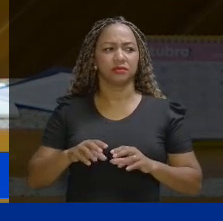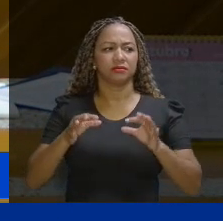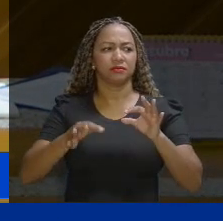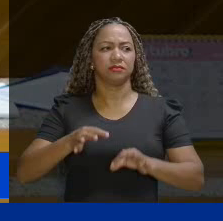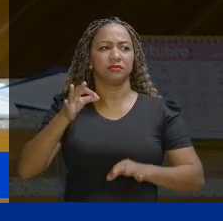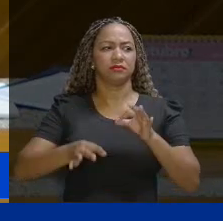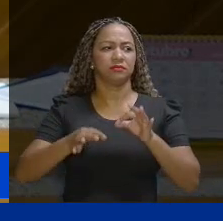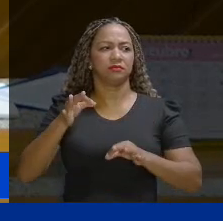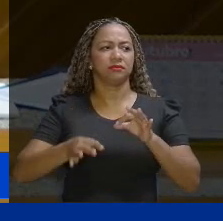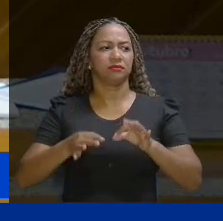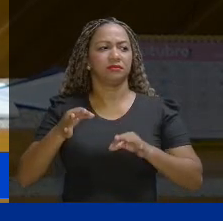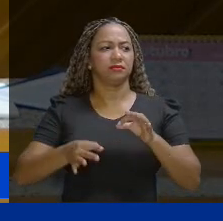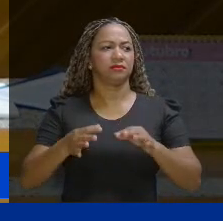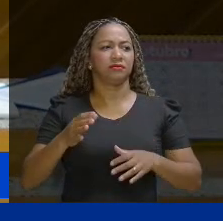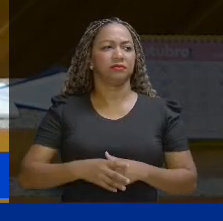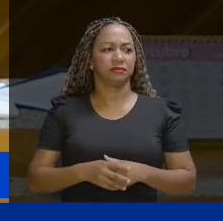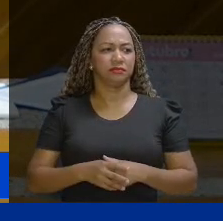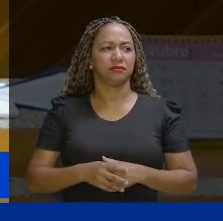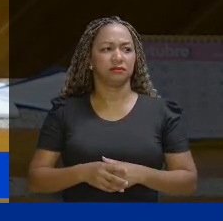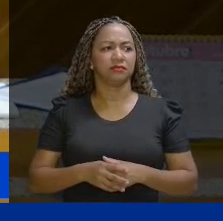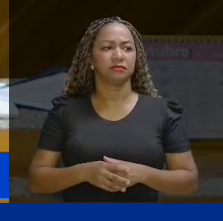Nós precisamos de quórum completo,